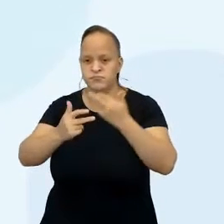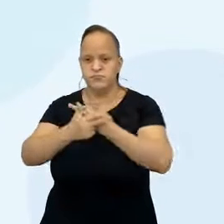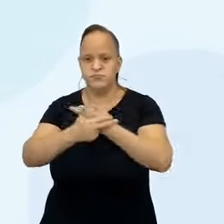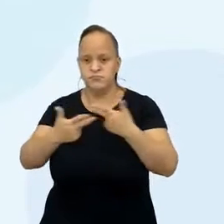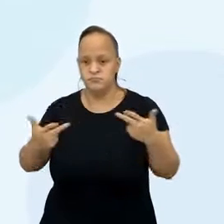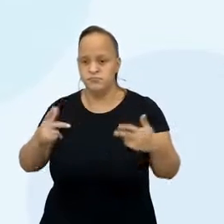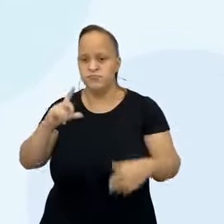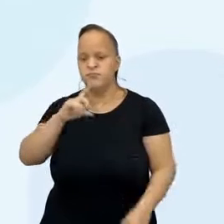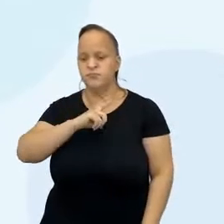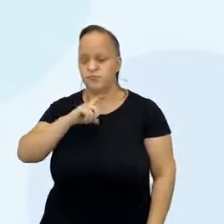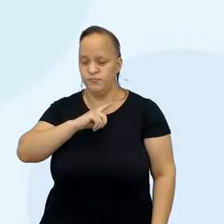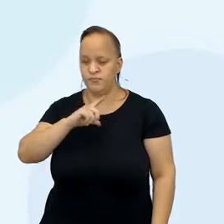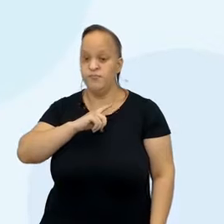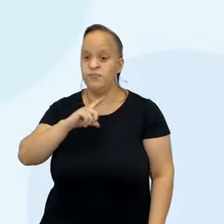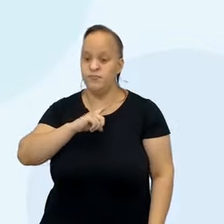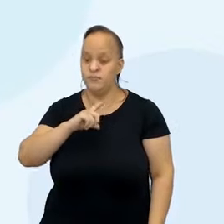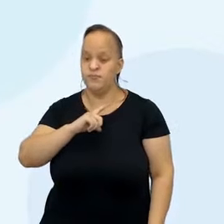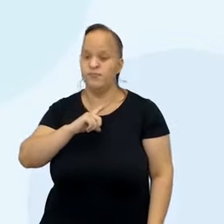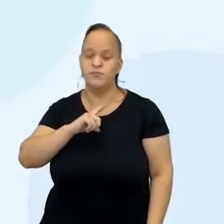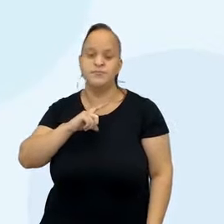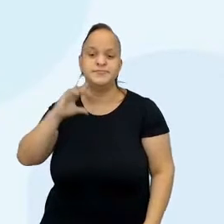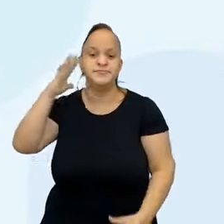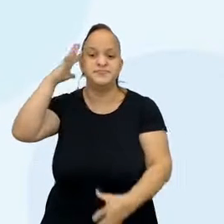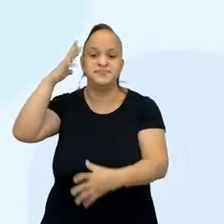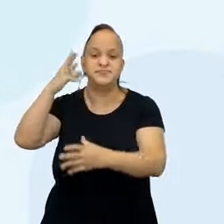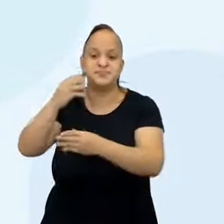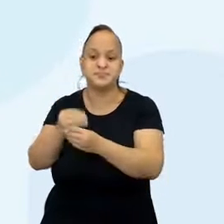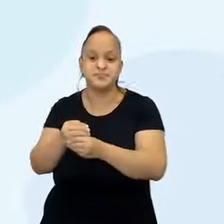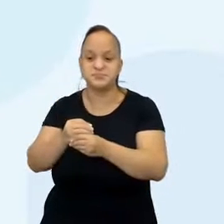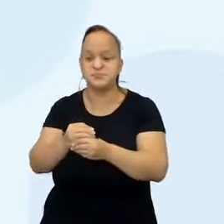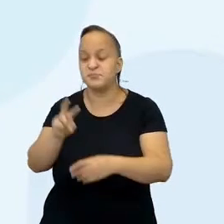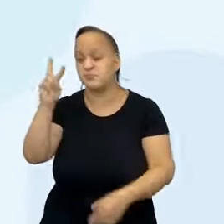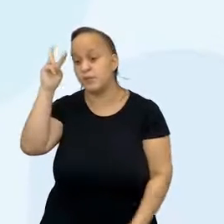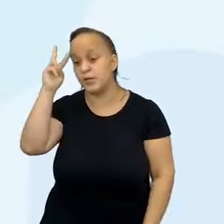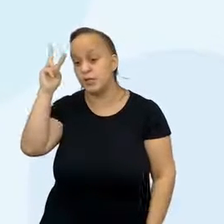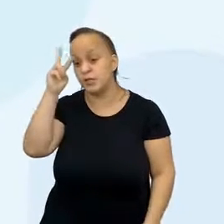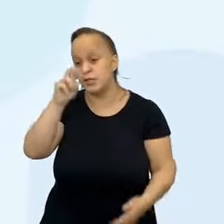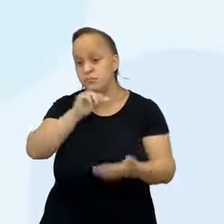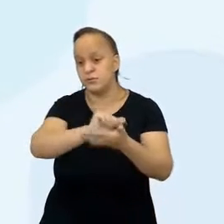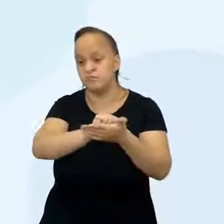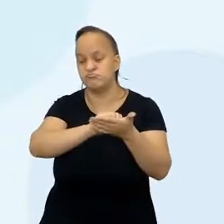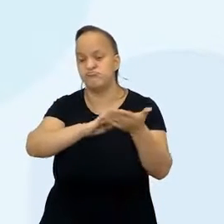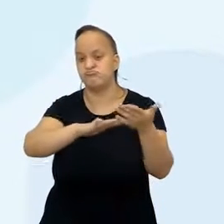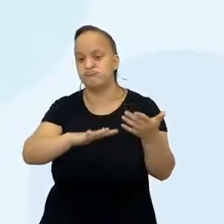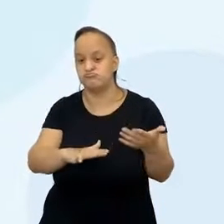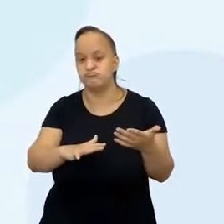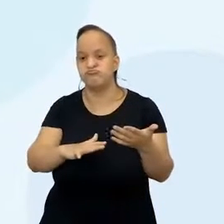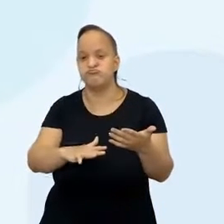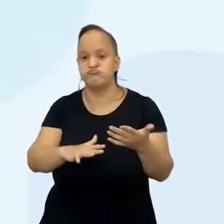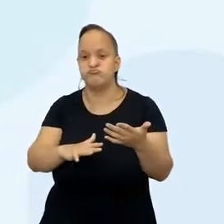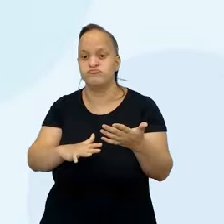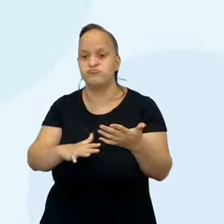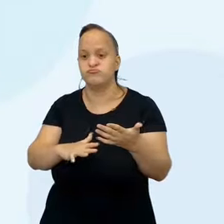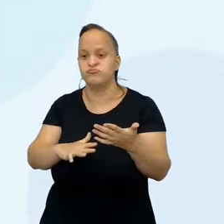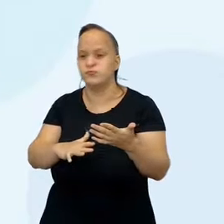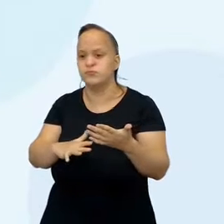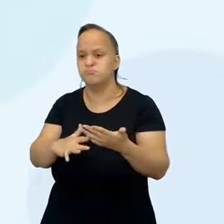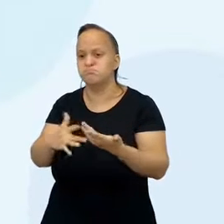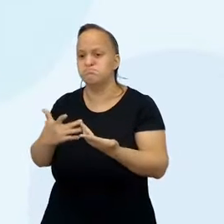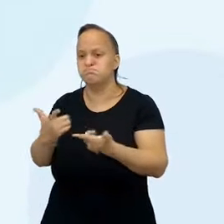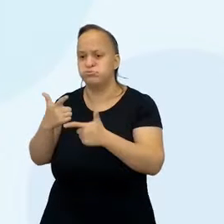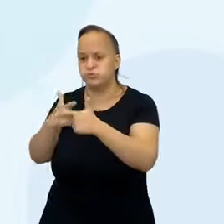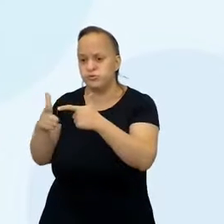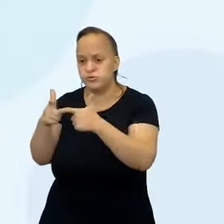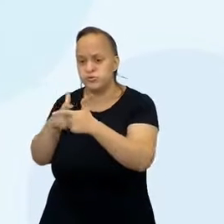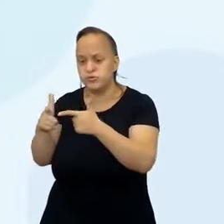códigos das habilidades, e só para a gente retomar, é aquela atividade que a gente pede, né, que fala sobre a crise da razão, que os estudantes fazem a pesquisa